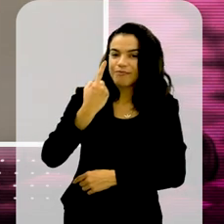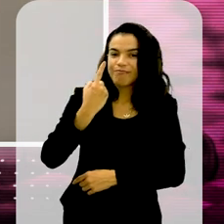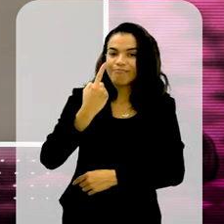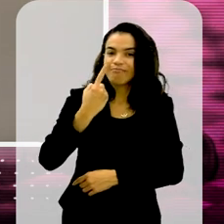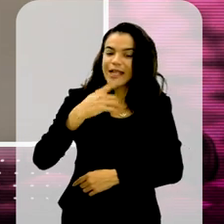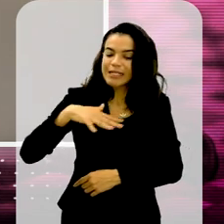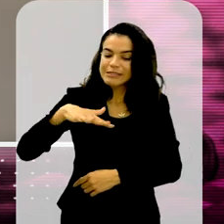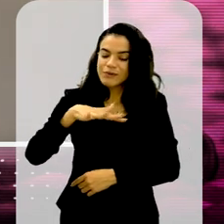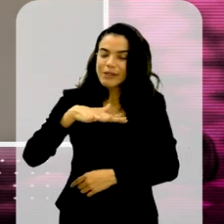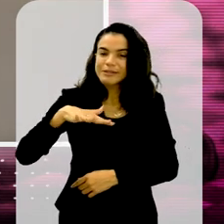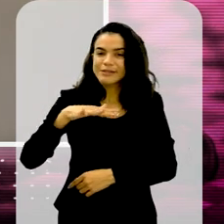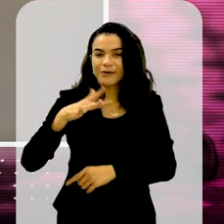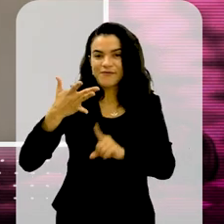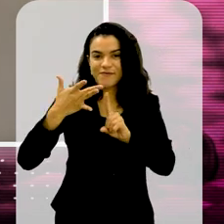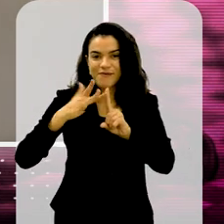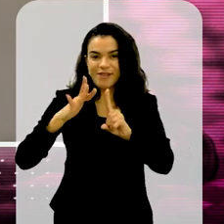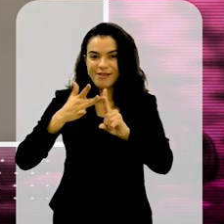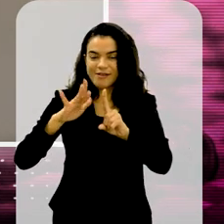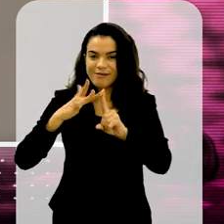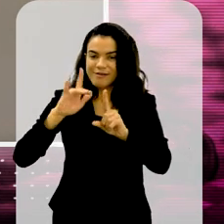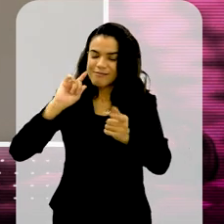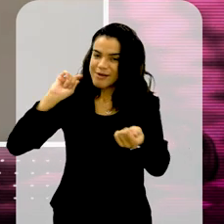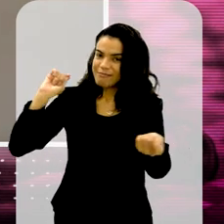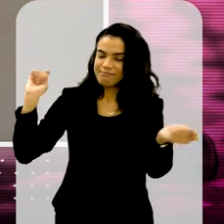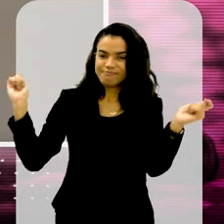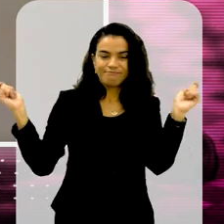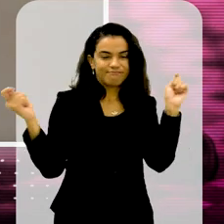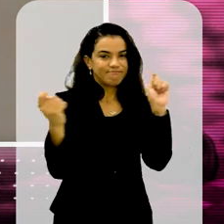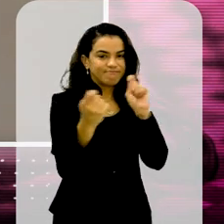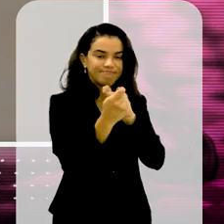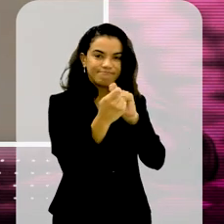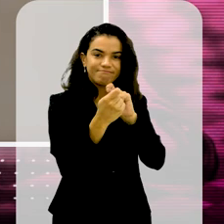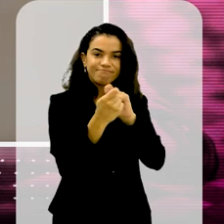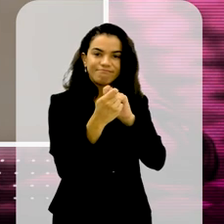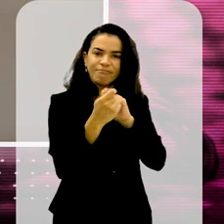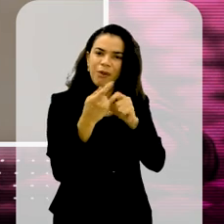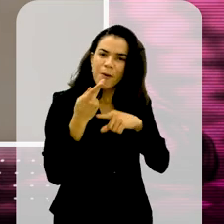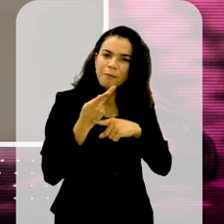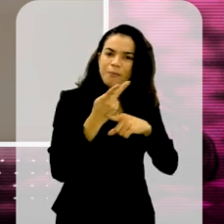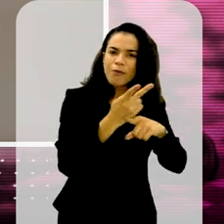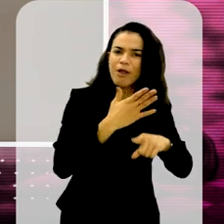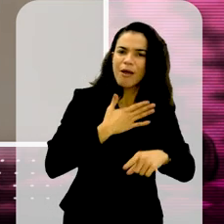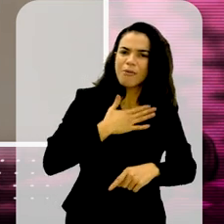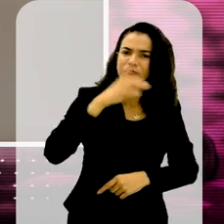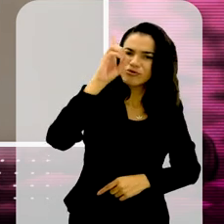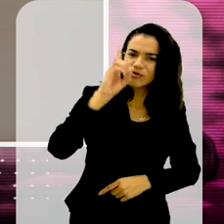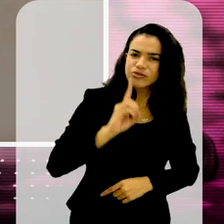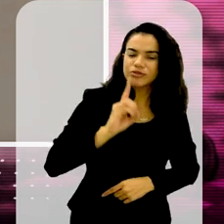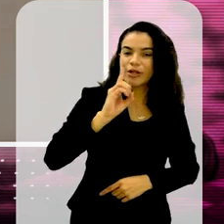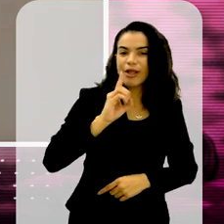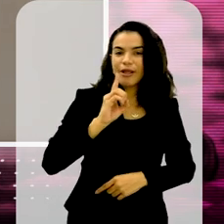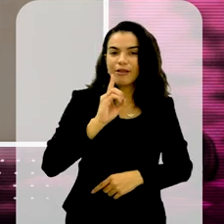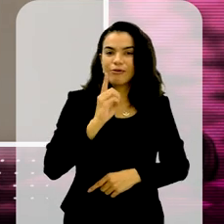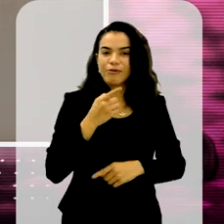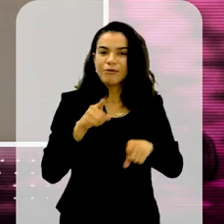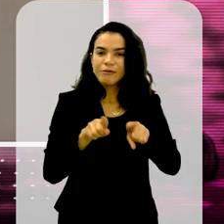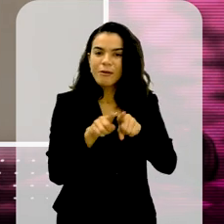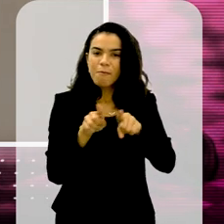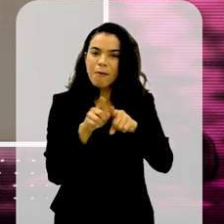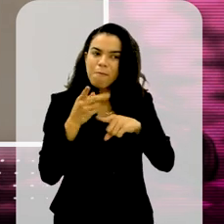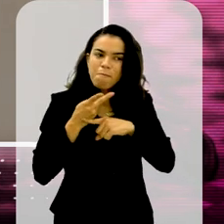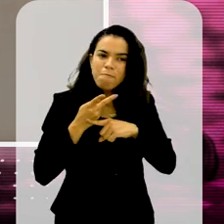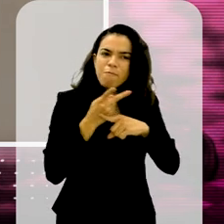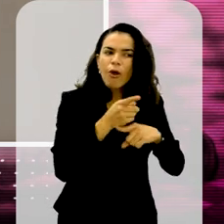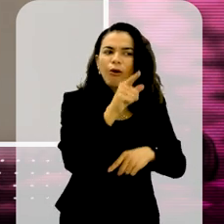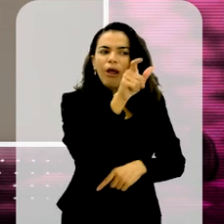nós sairmos da condição de vítima e passarmos a agir, procurar os nossos direitos e passar a identificar essas